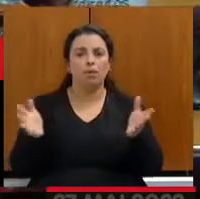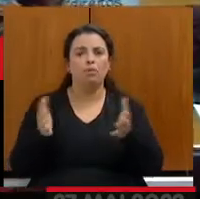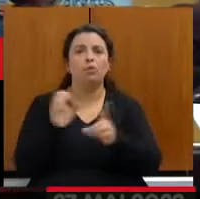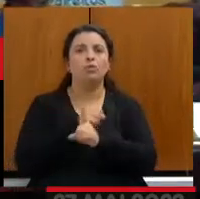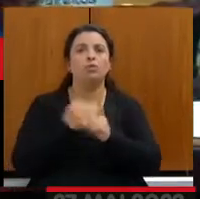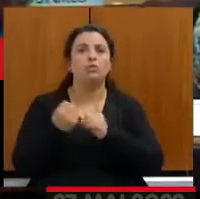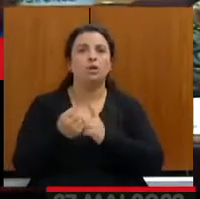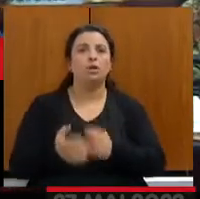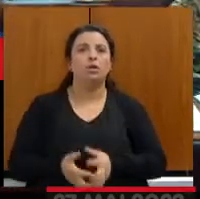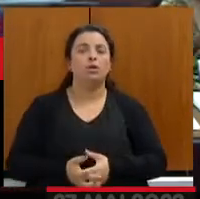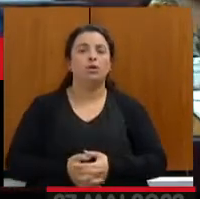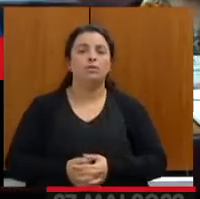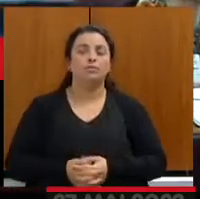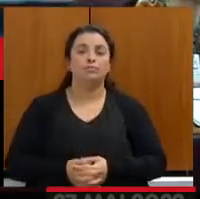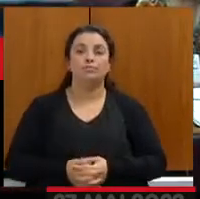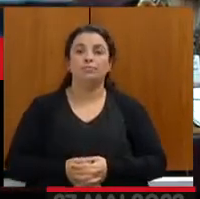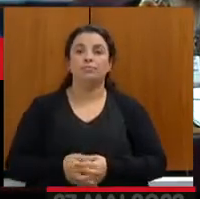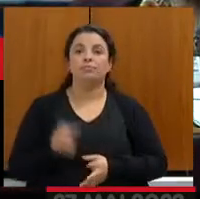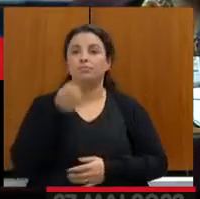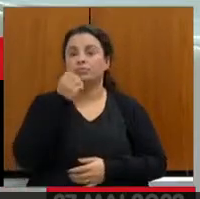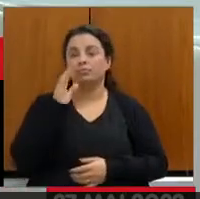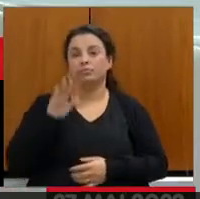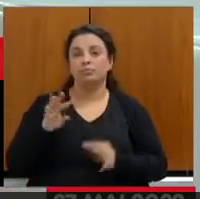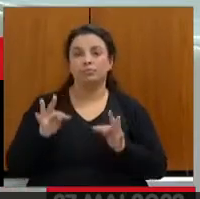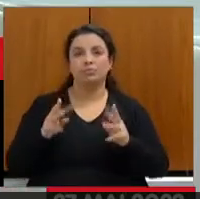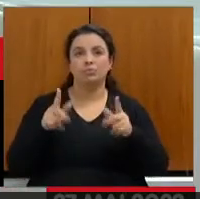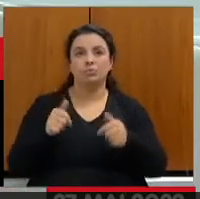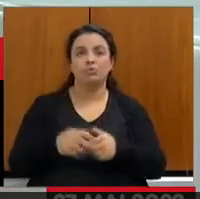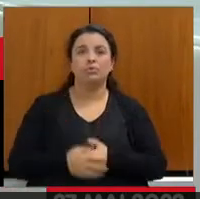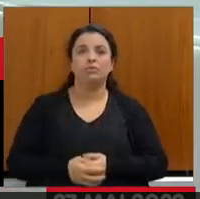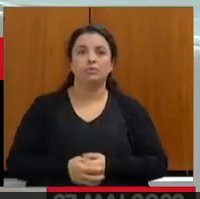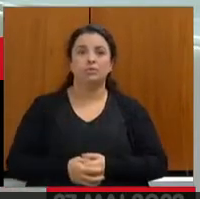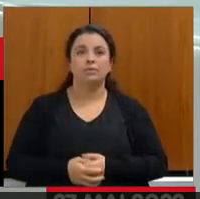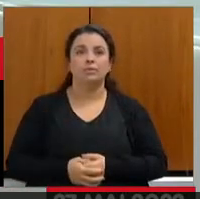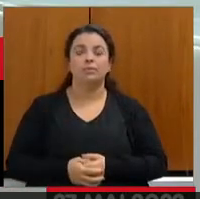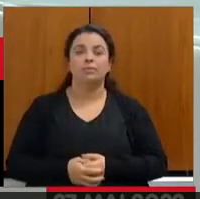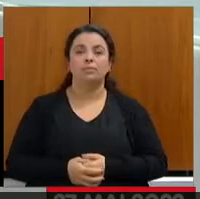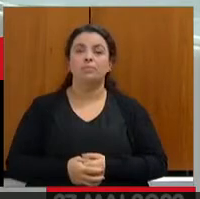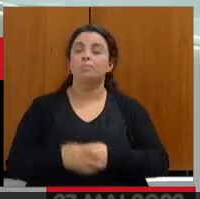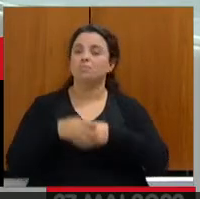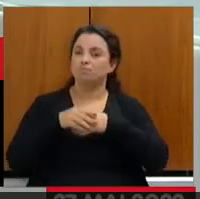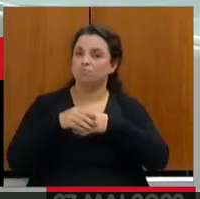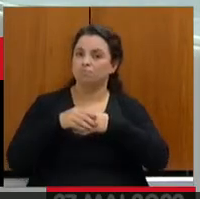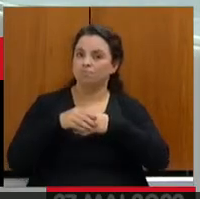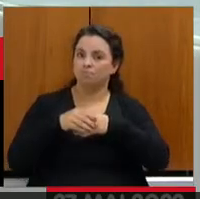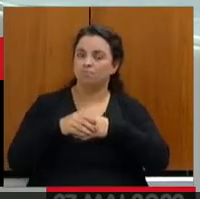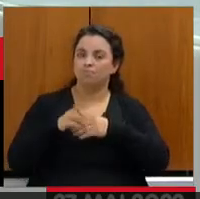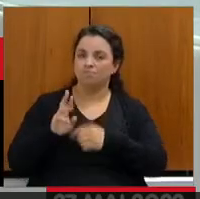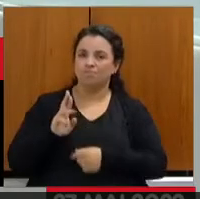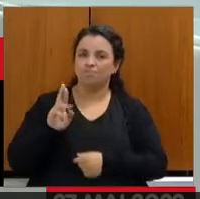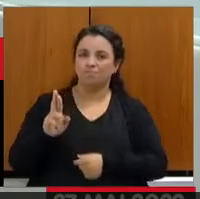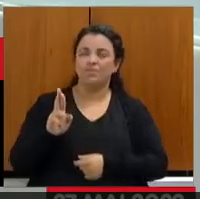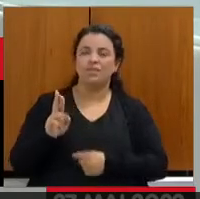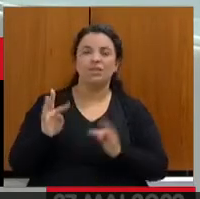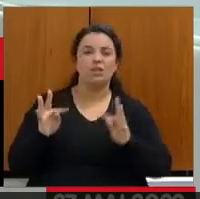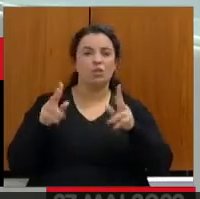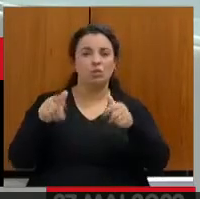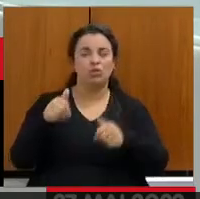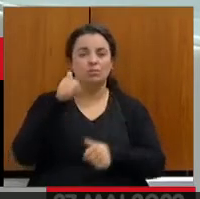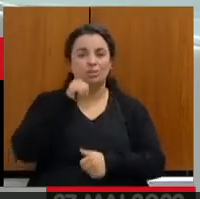Oi boa tarde a todos e a todos comprimento né na pessoa tá essas mulheres 15 aqui da casa